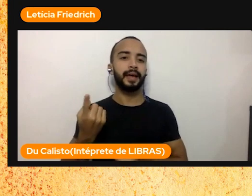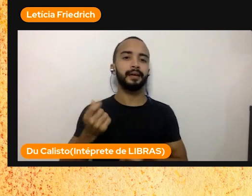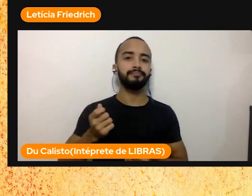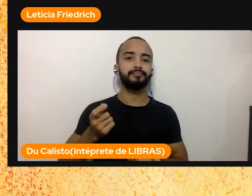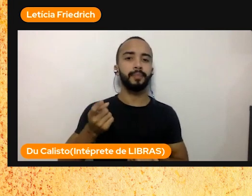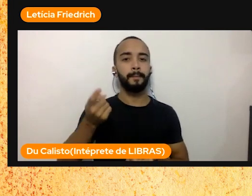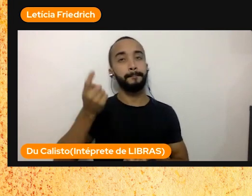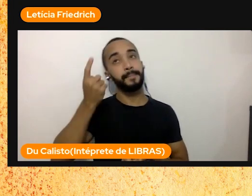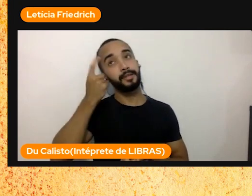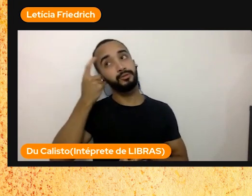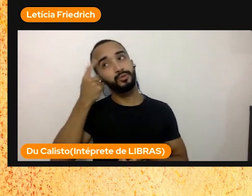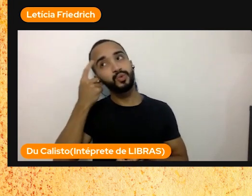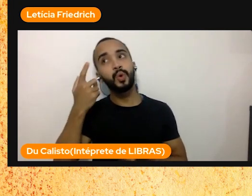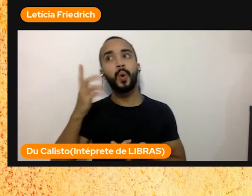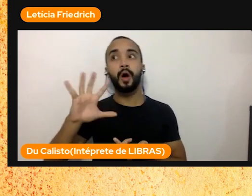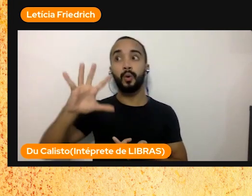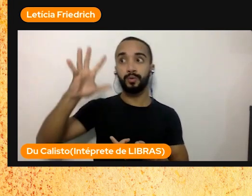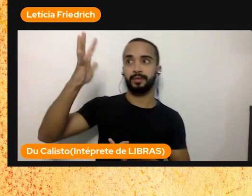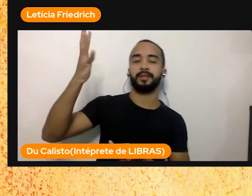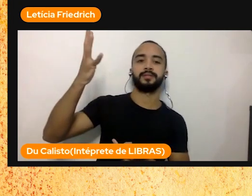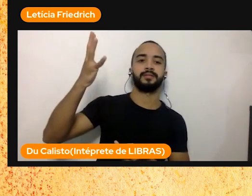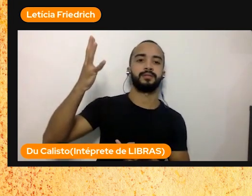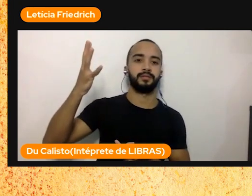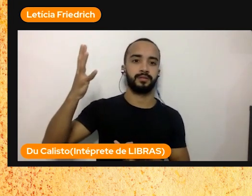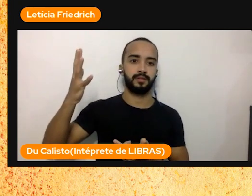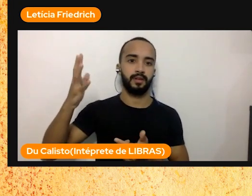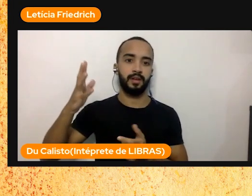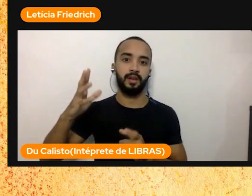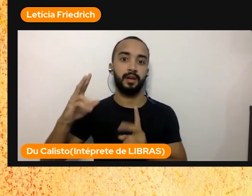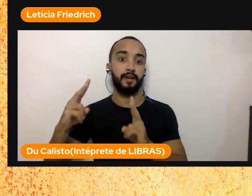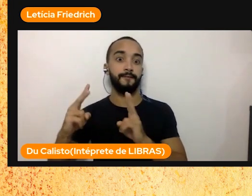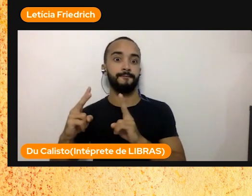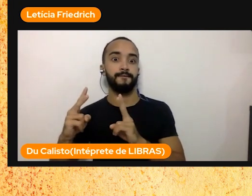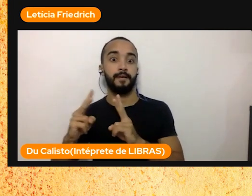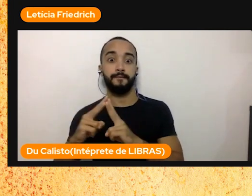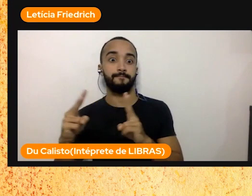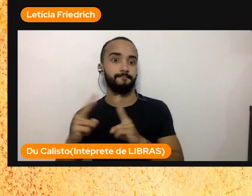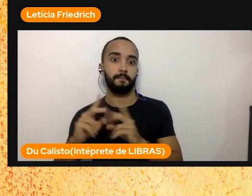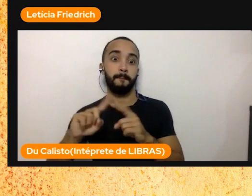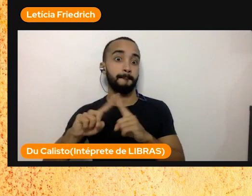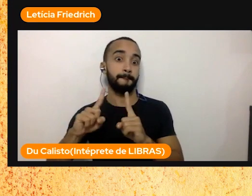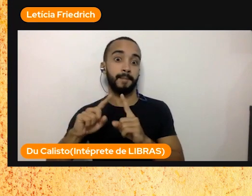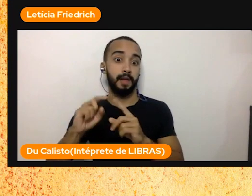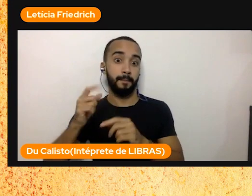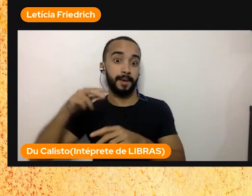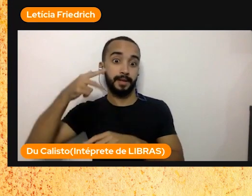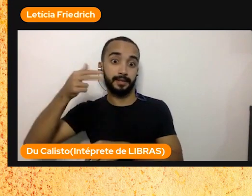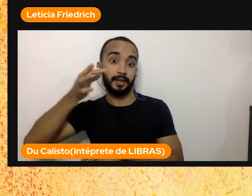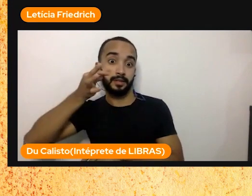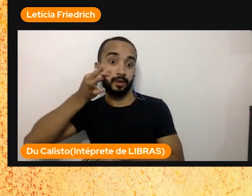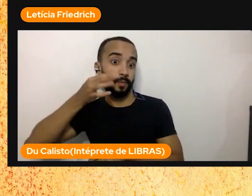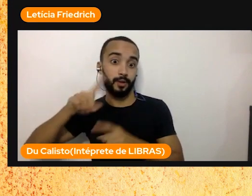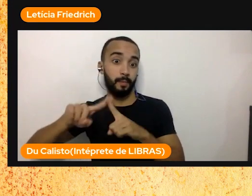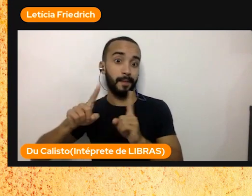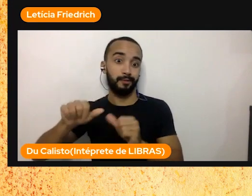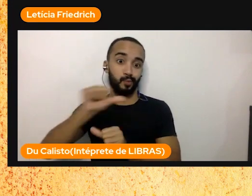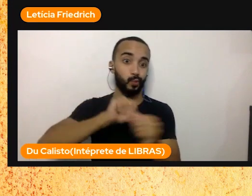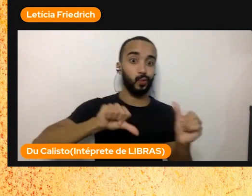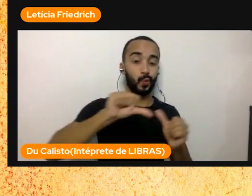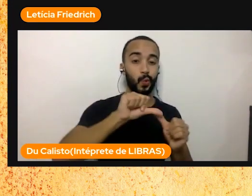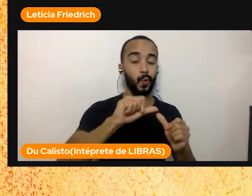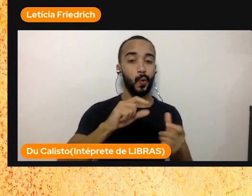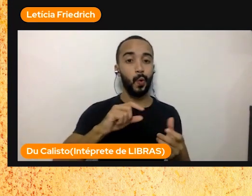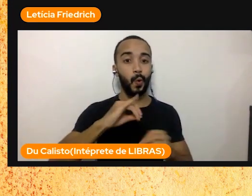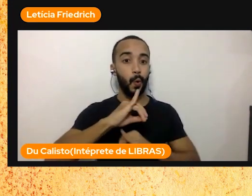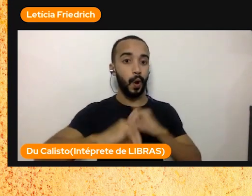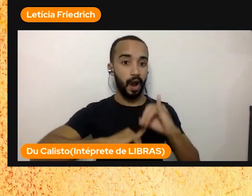ocorrer online, né, de maneira remota. Só que aí, por exemplo, já a gente não sabe se esses eventos, como o Rio 2C, por exemplo,